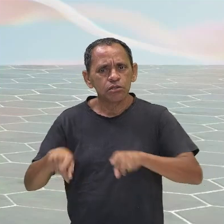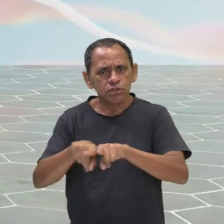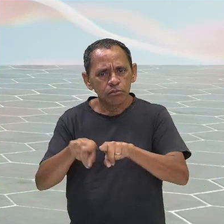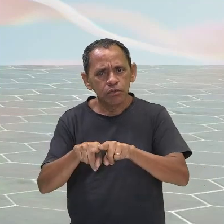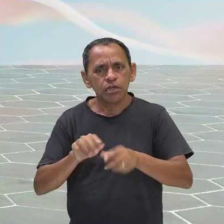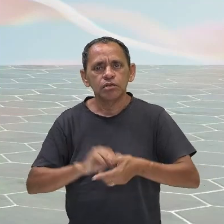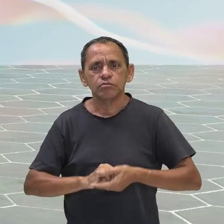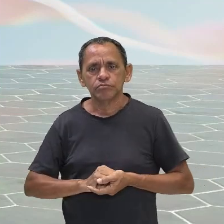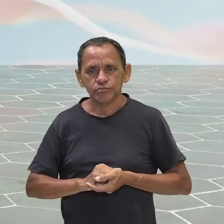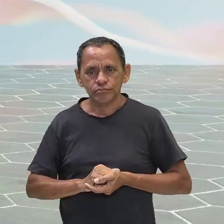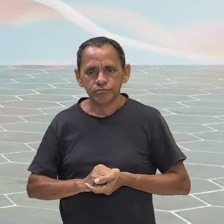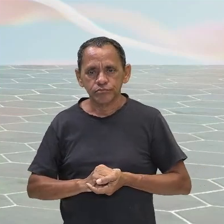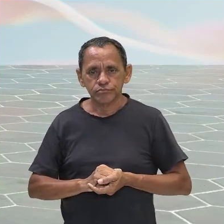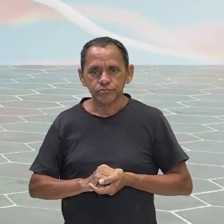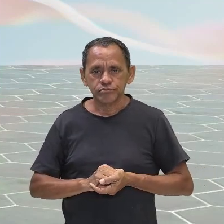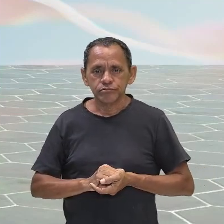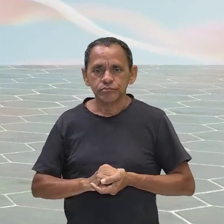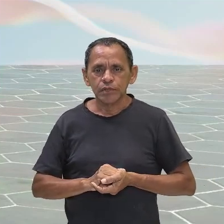aí que